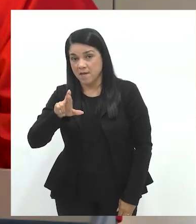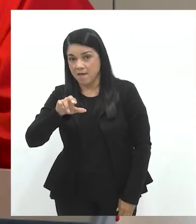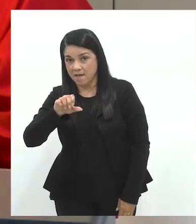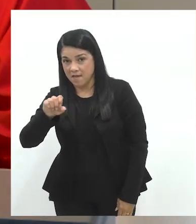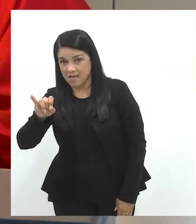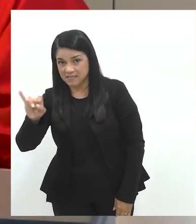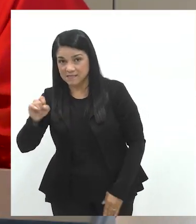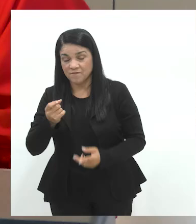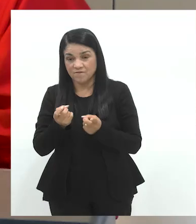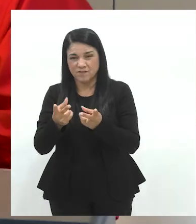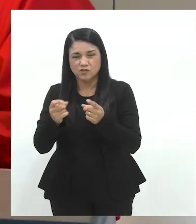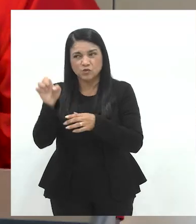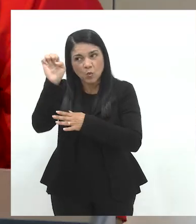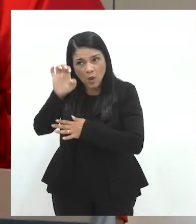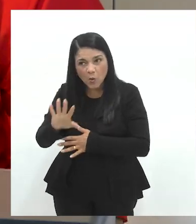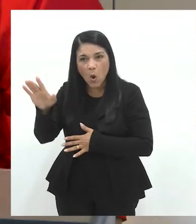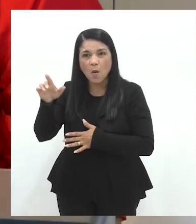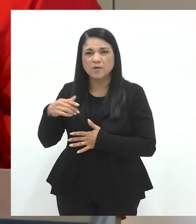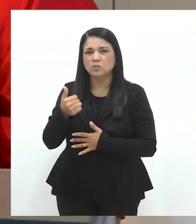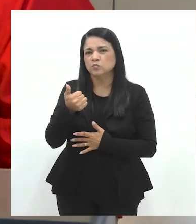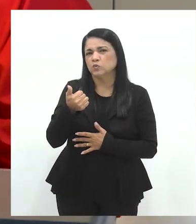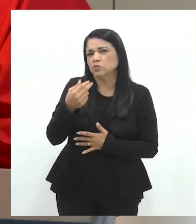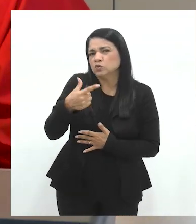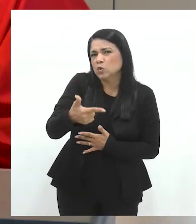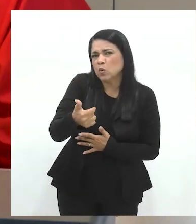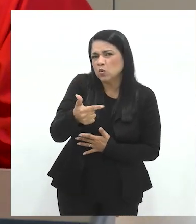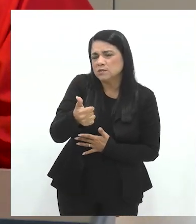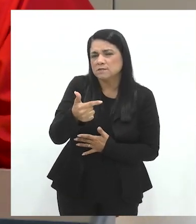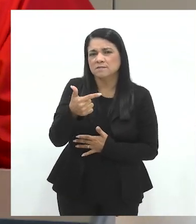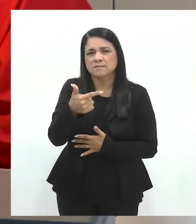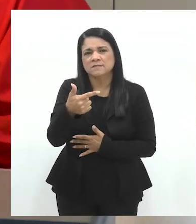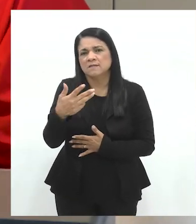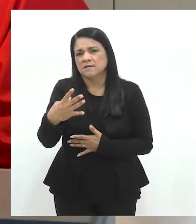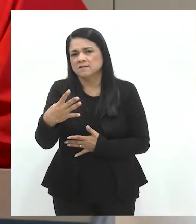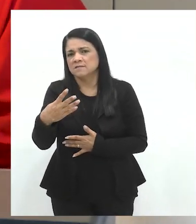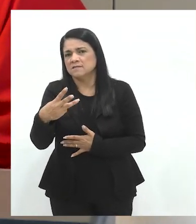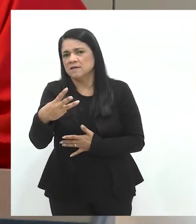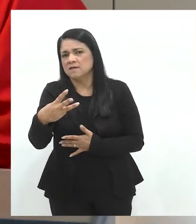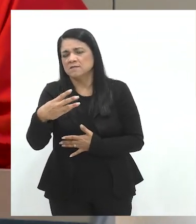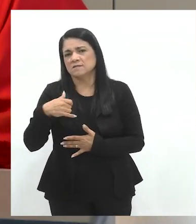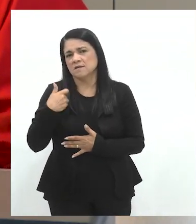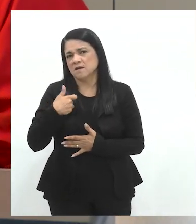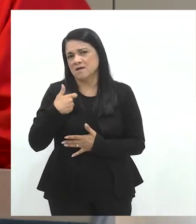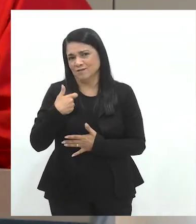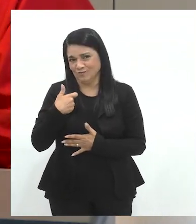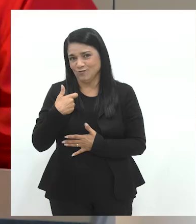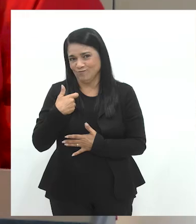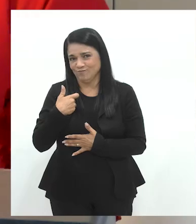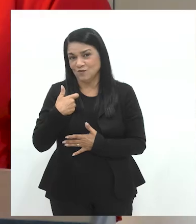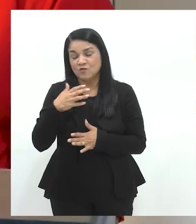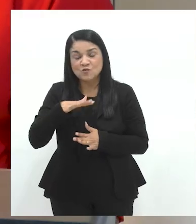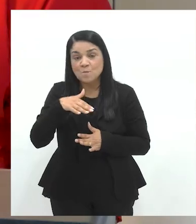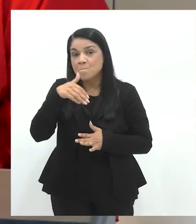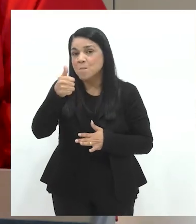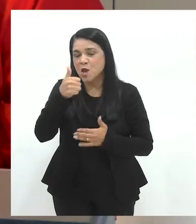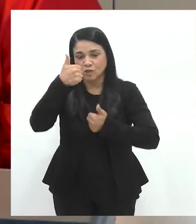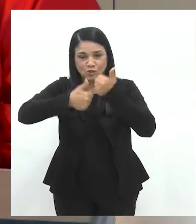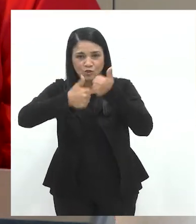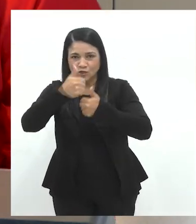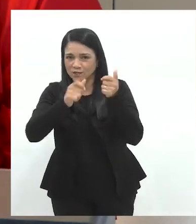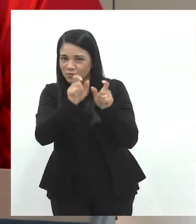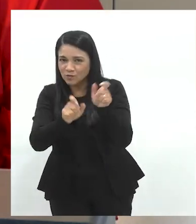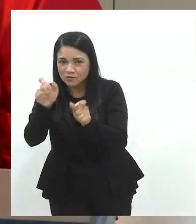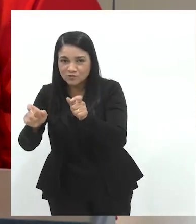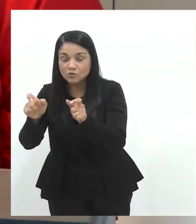para a Europa com 12, 13 anos de idade, se eu não me engano. Eu estou falando dos melhores jogadores do mundo que foram descobertos de uma